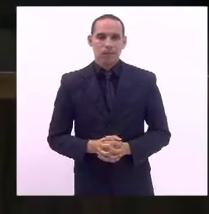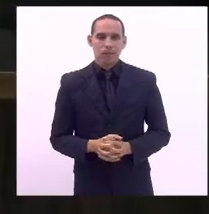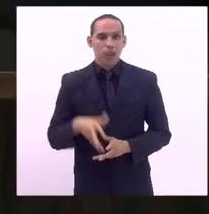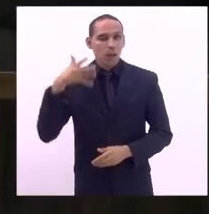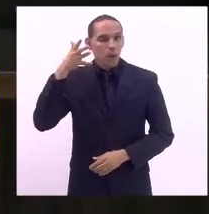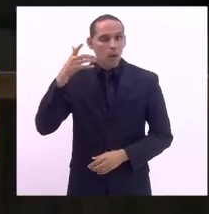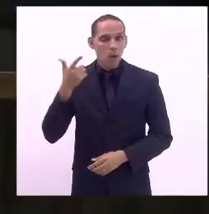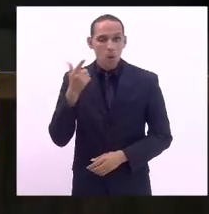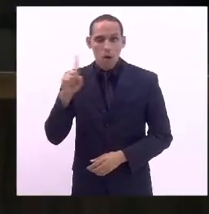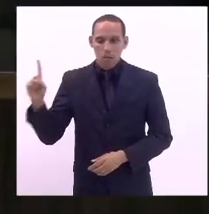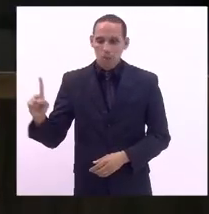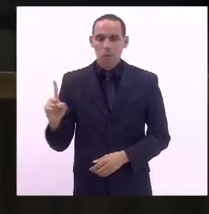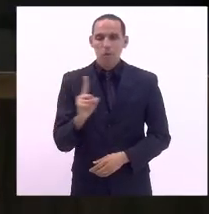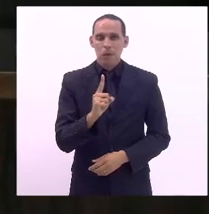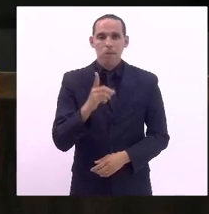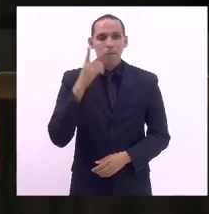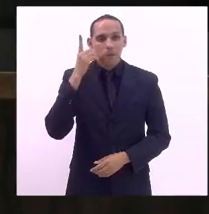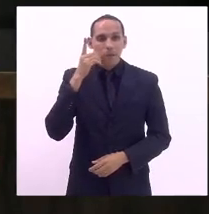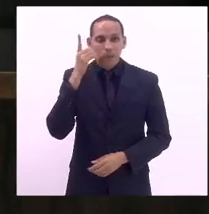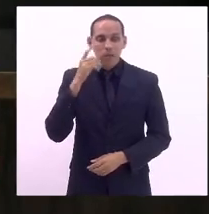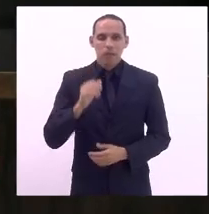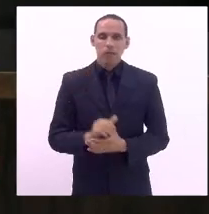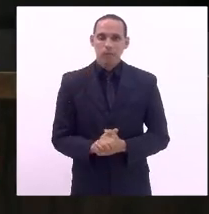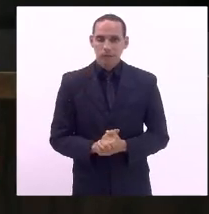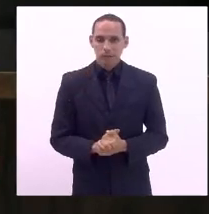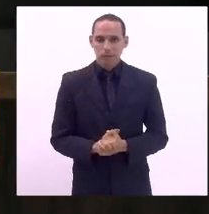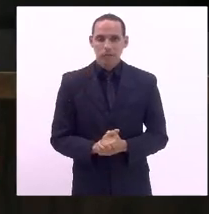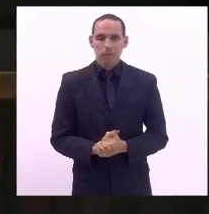Próximo orador inscrito é o nobre deputado